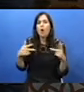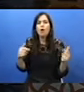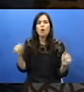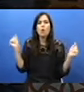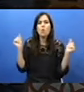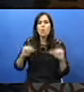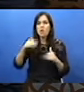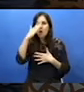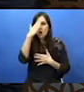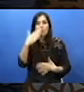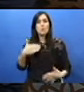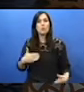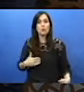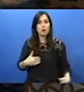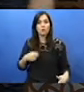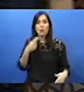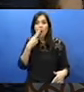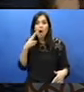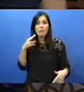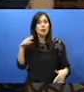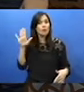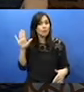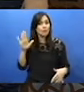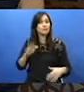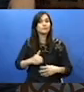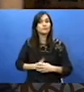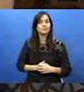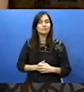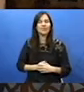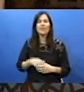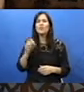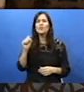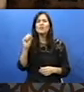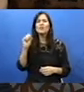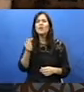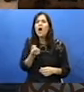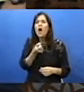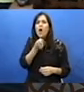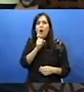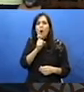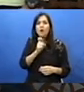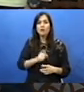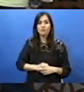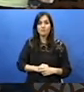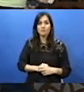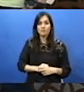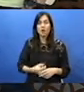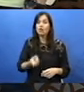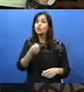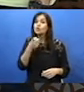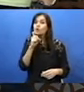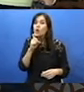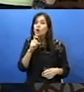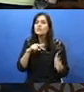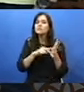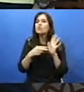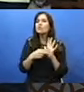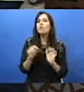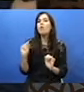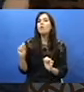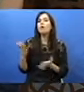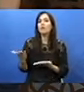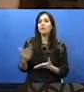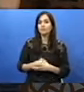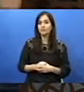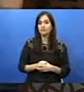para o nosso corpo, para a nossa vida. O que são drogas? Na linguagem comum, a palavra droga remete a algo